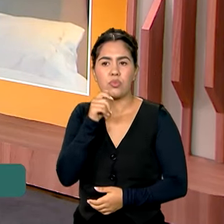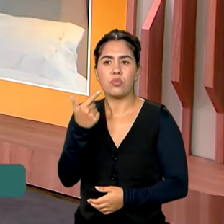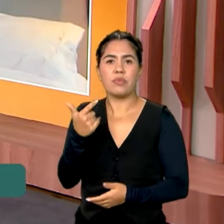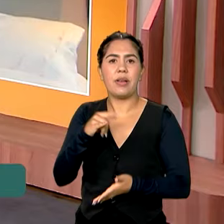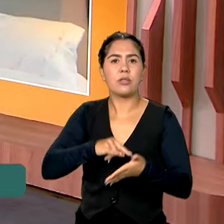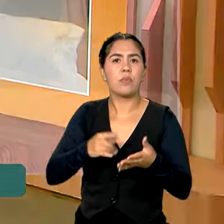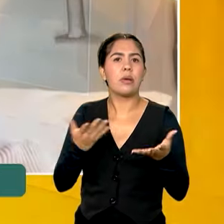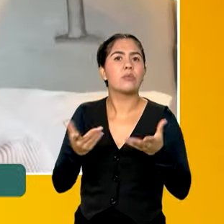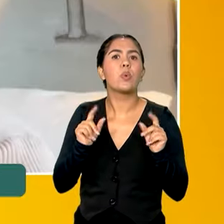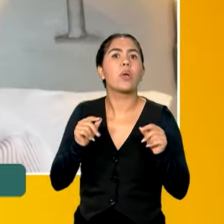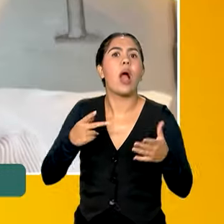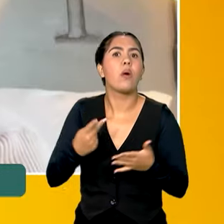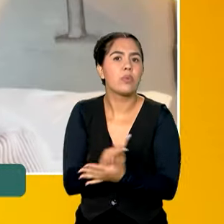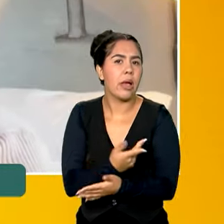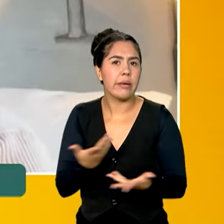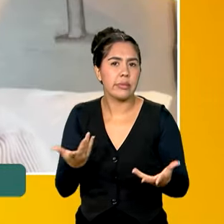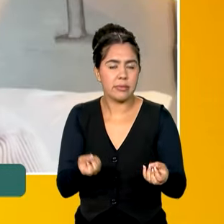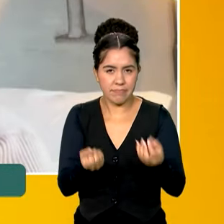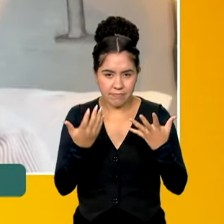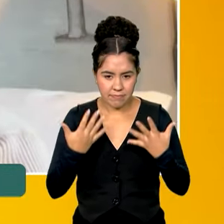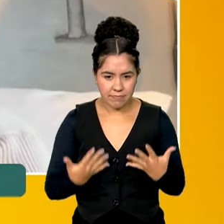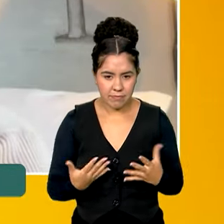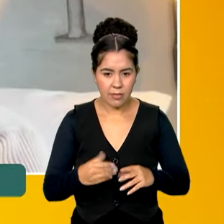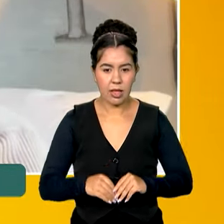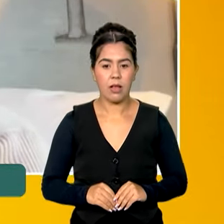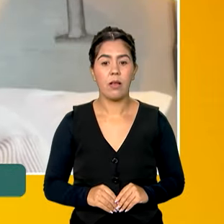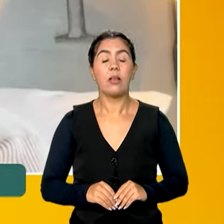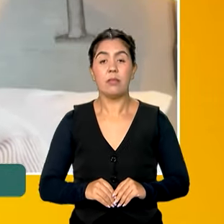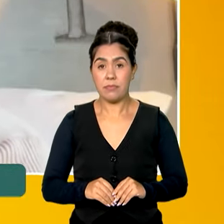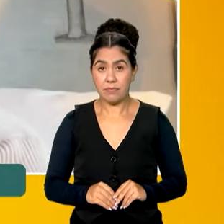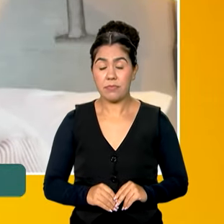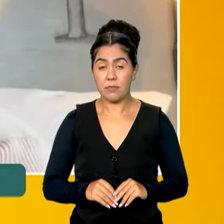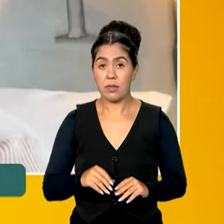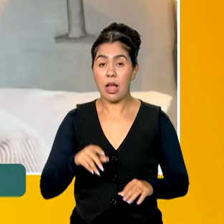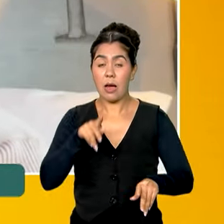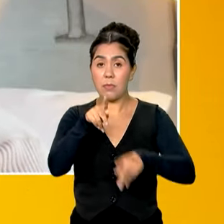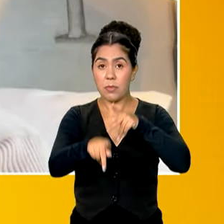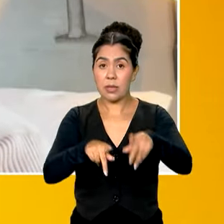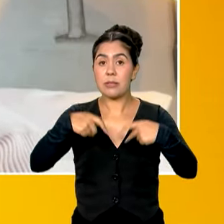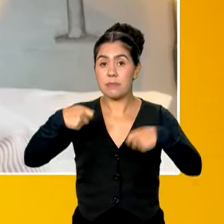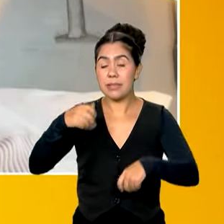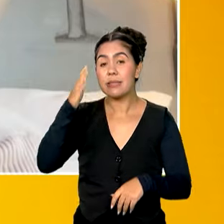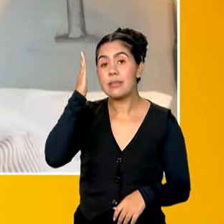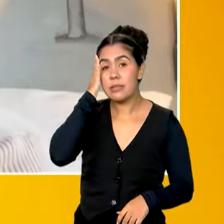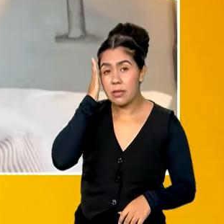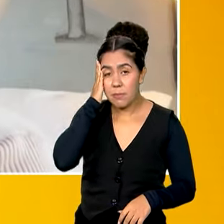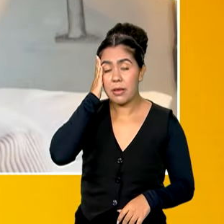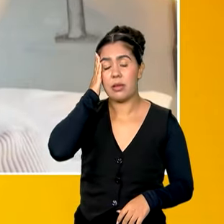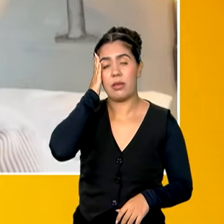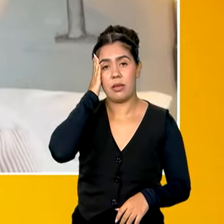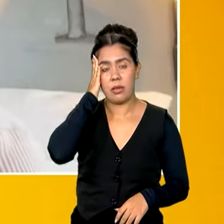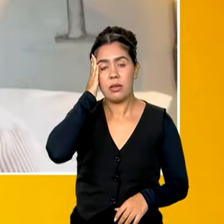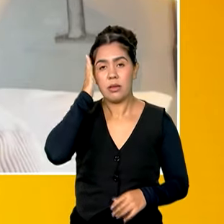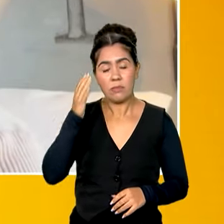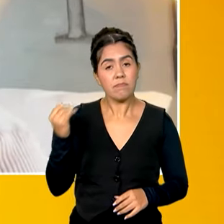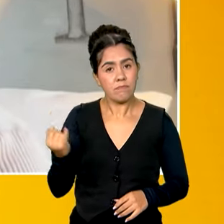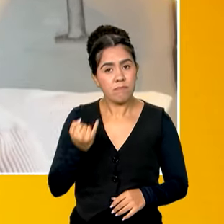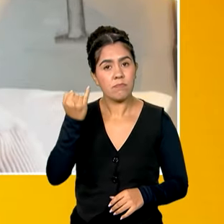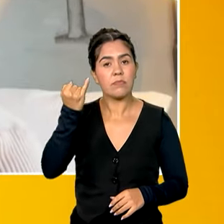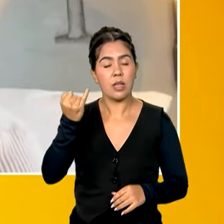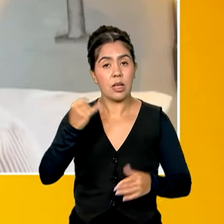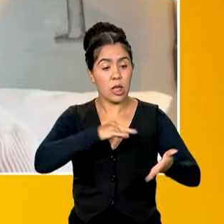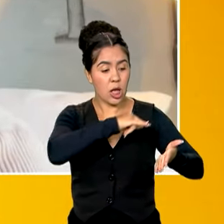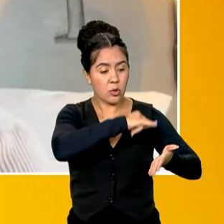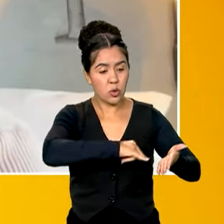documentos? Olha, é importante que a população saiba que a documentação produzida